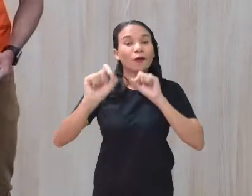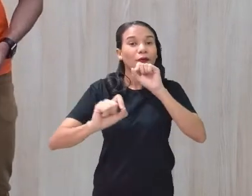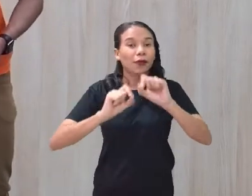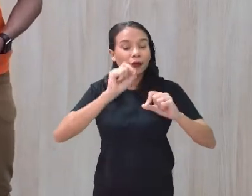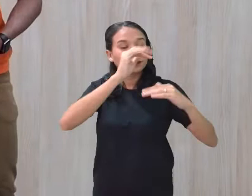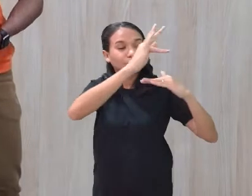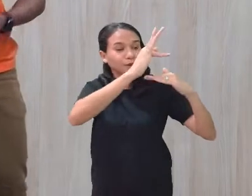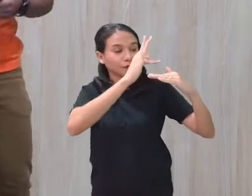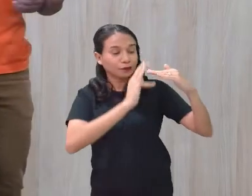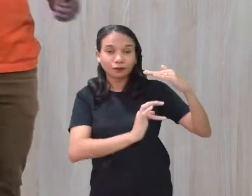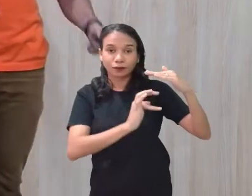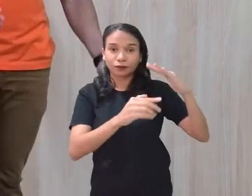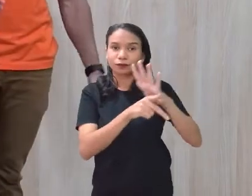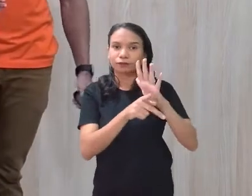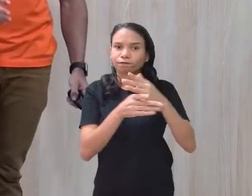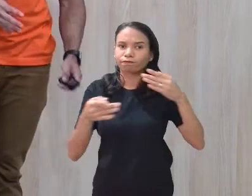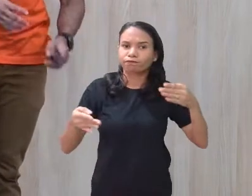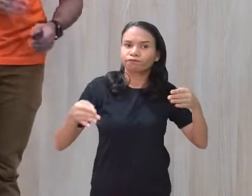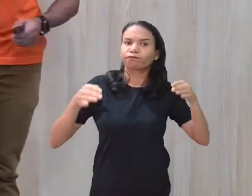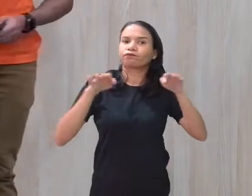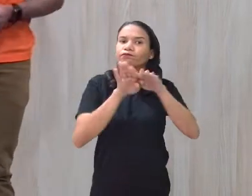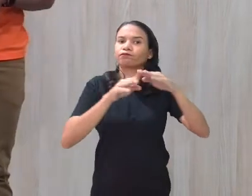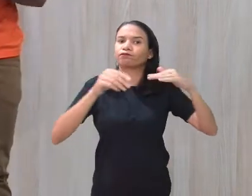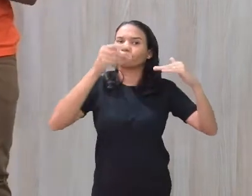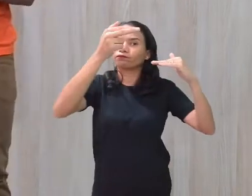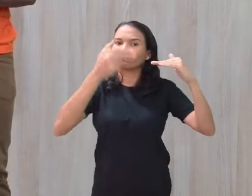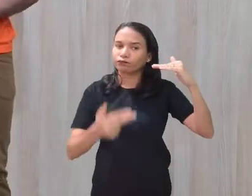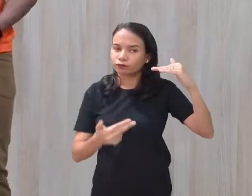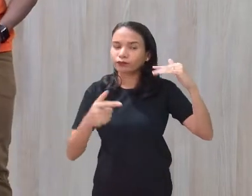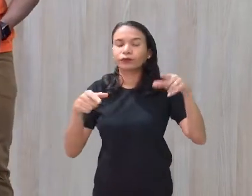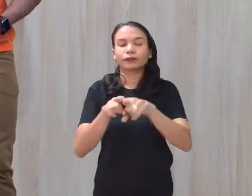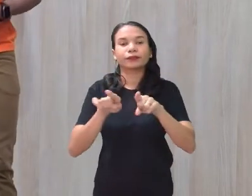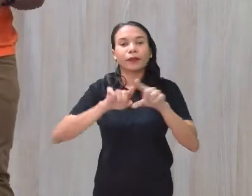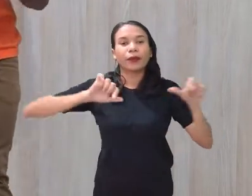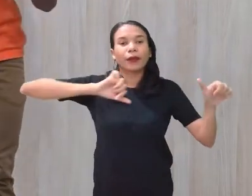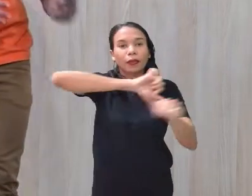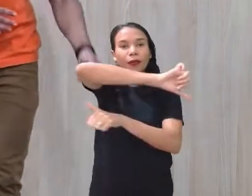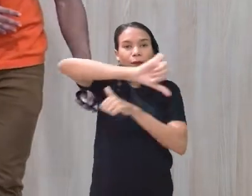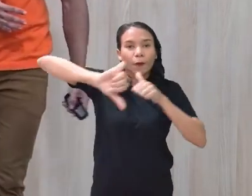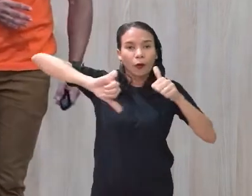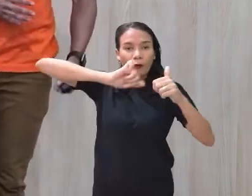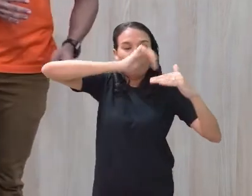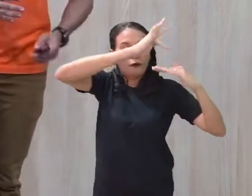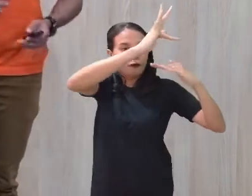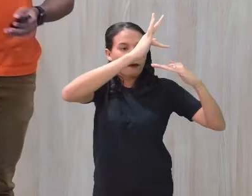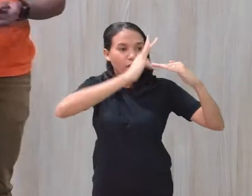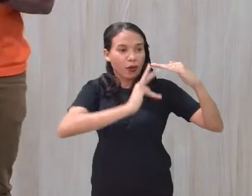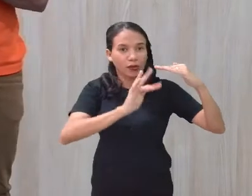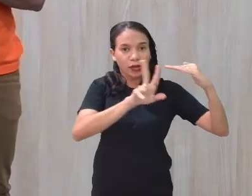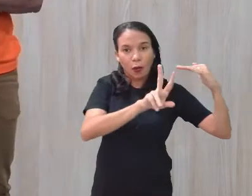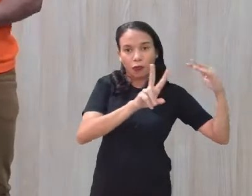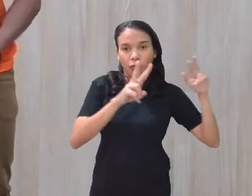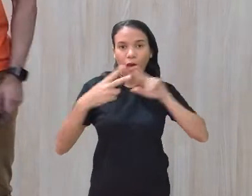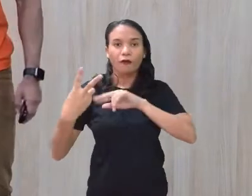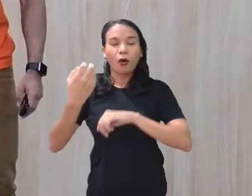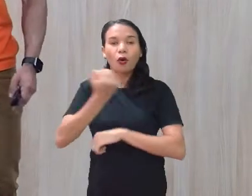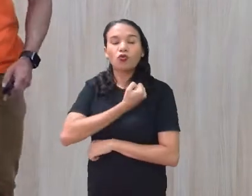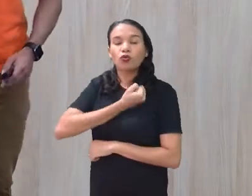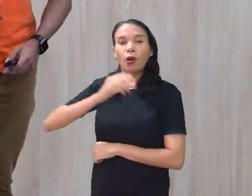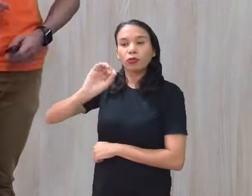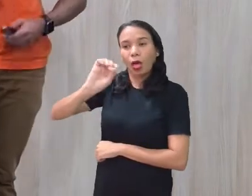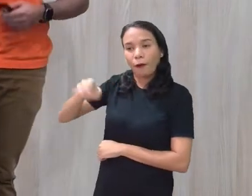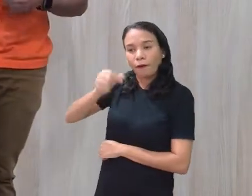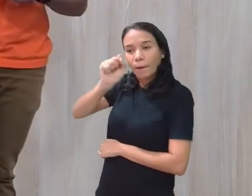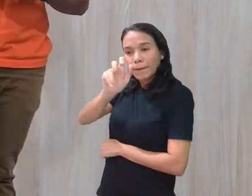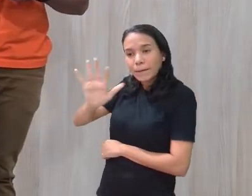frações equivalentes, vamos ver a transformação também de fração para um número decimal, certo?